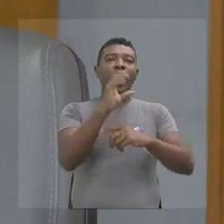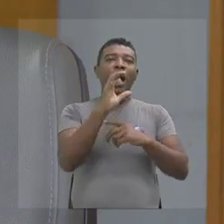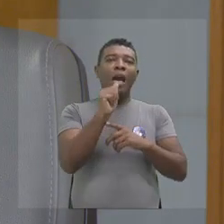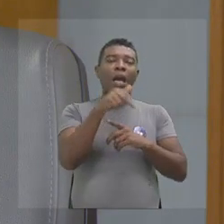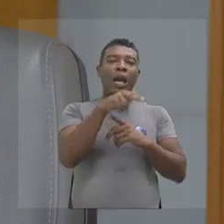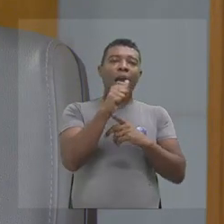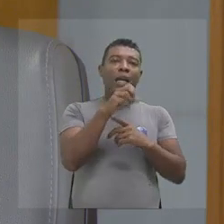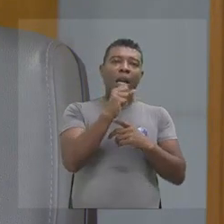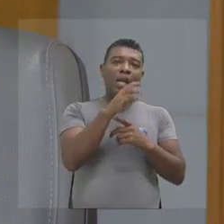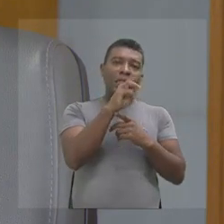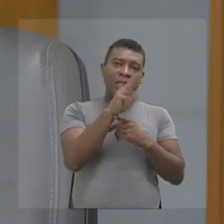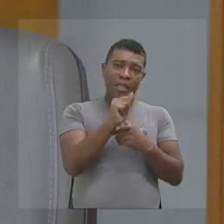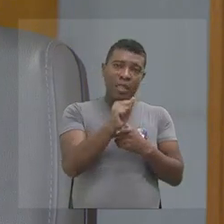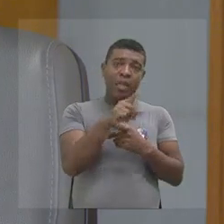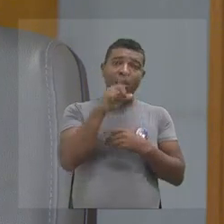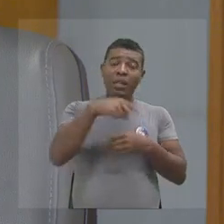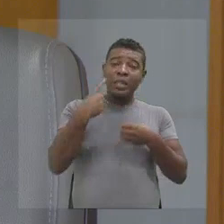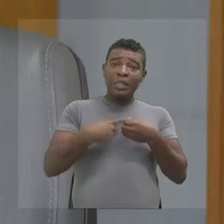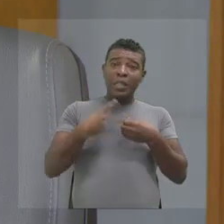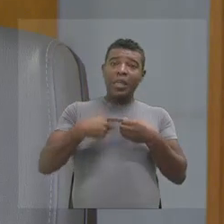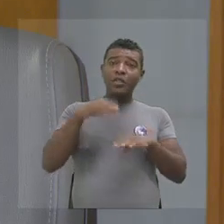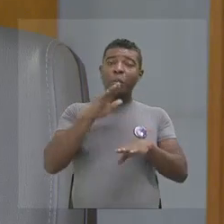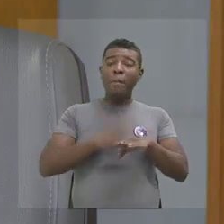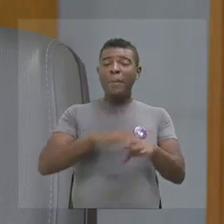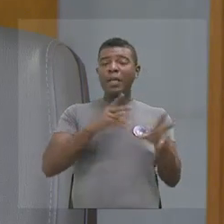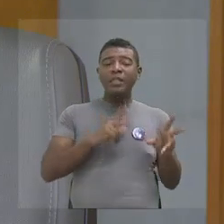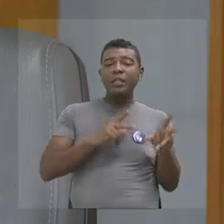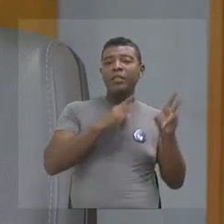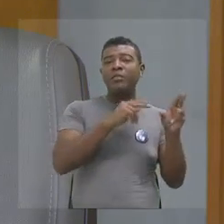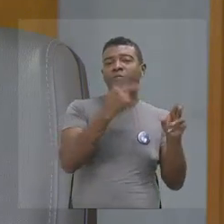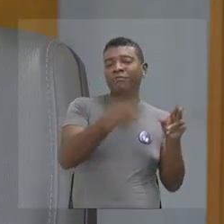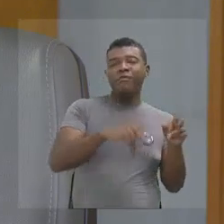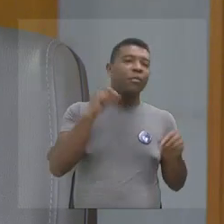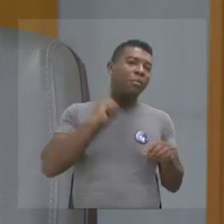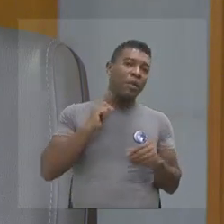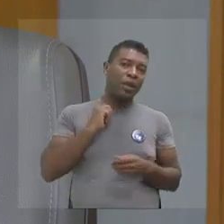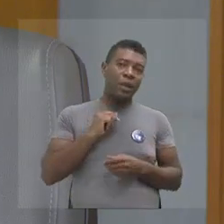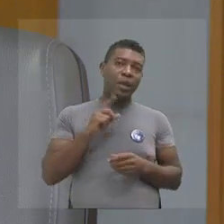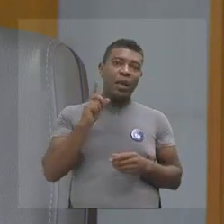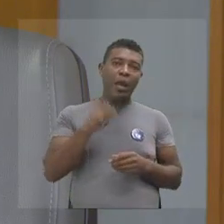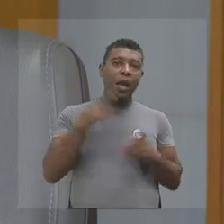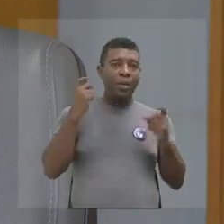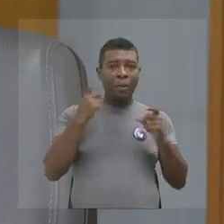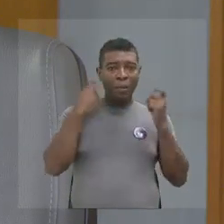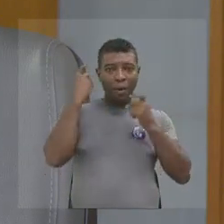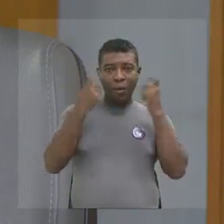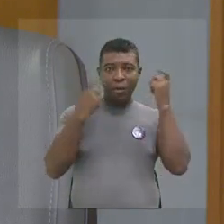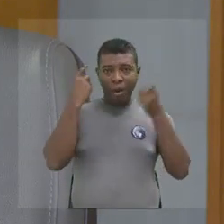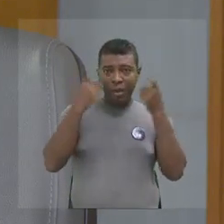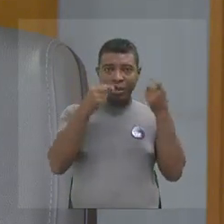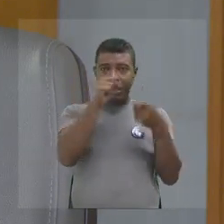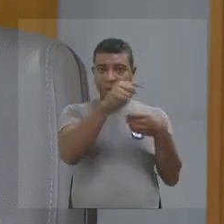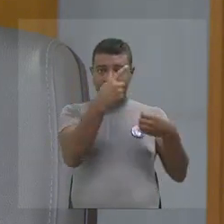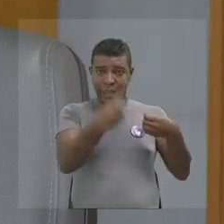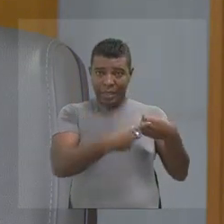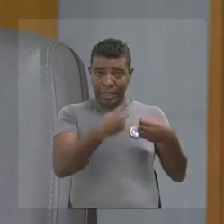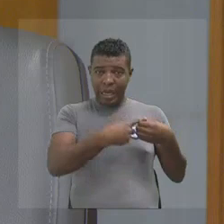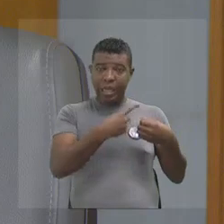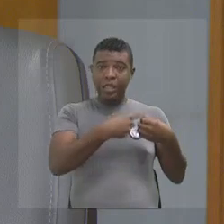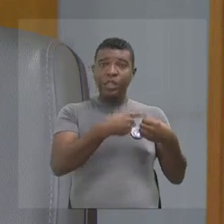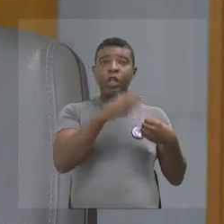uma das cidades mais hospitaleiras de Minas Gerais inclusive Então essa é uma preocupação muito grande da cidade da região